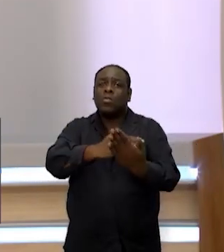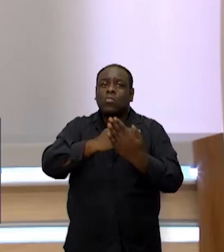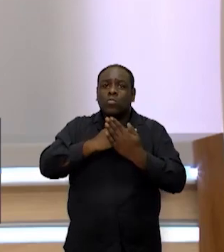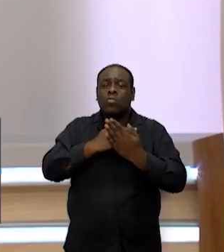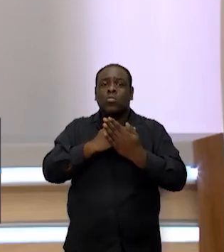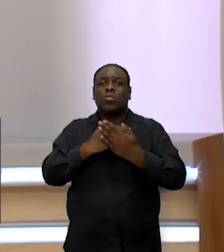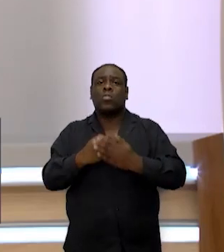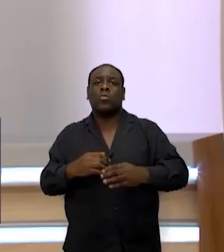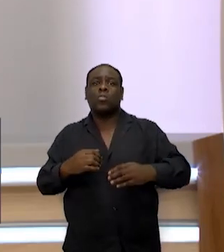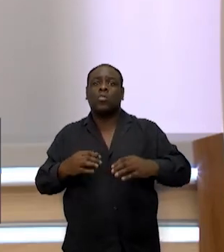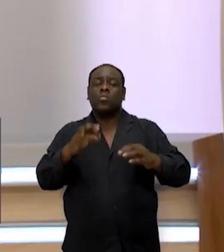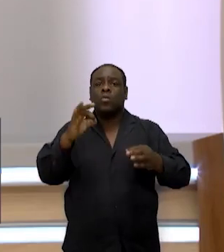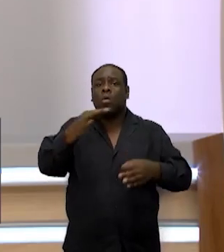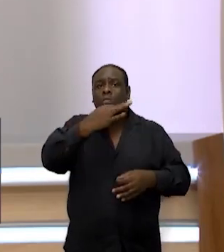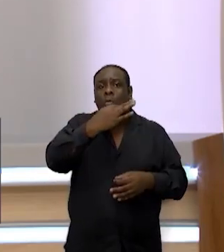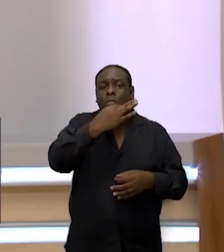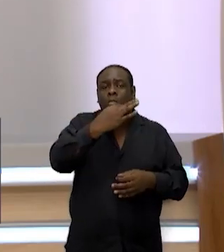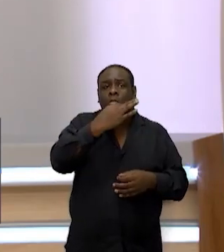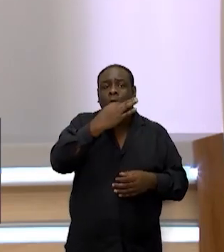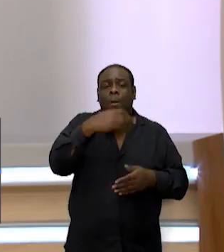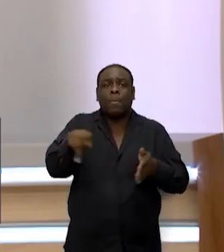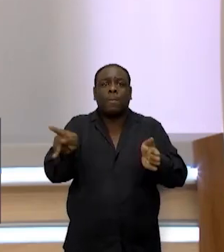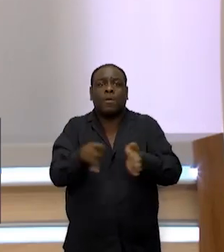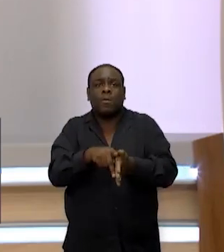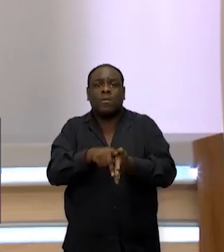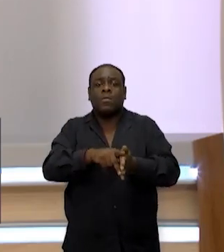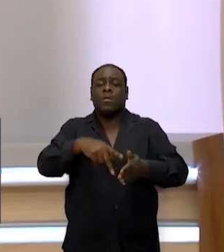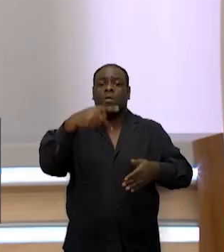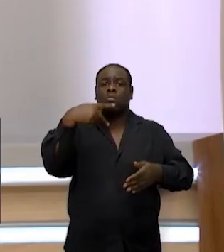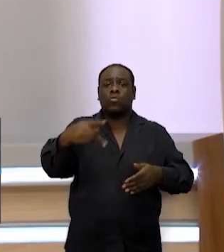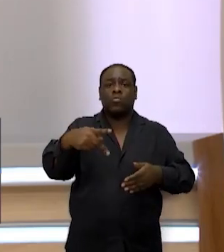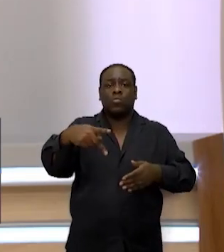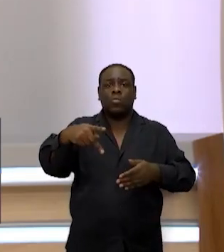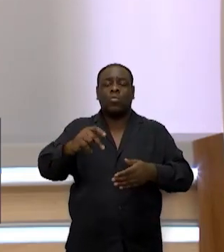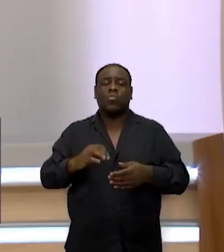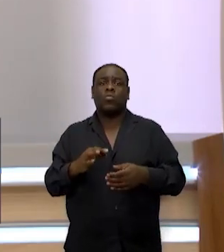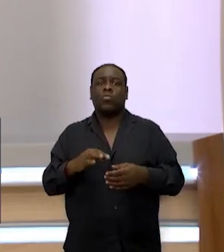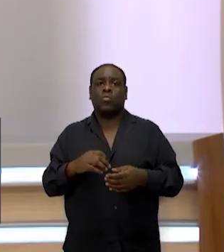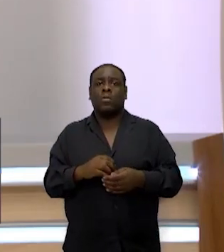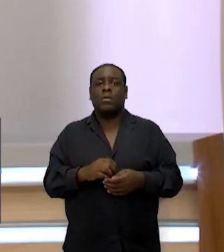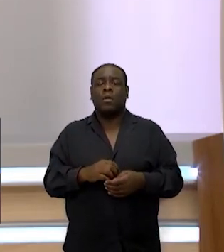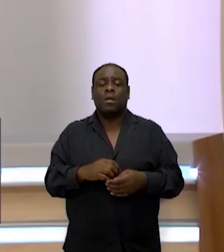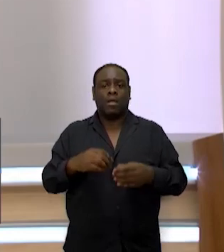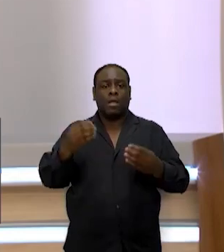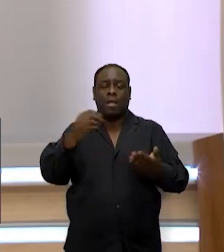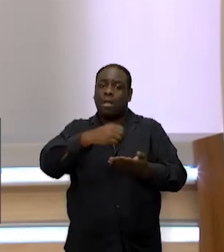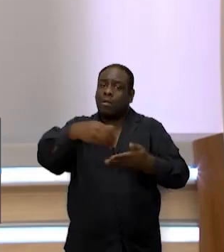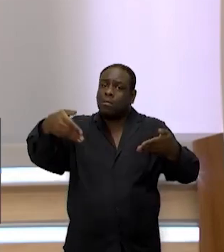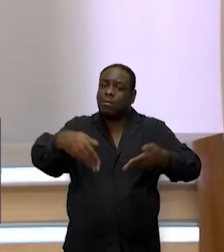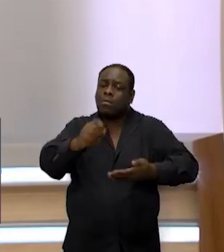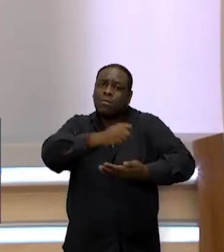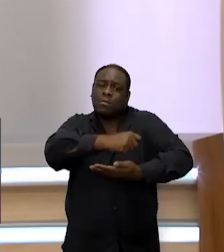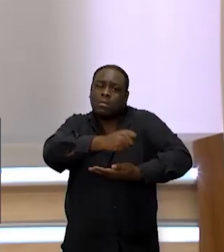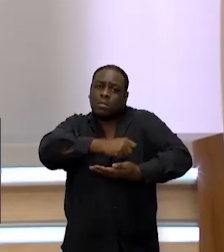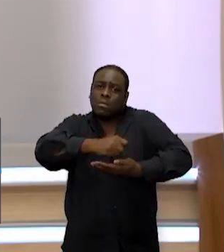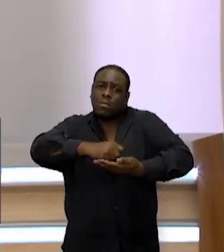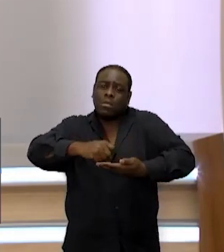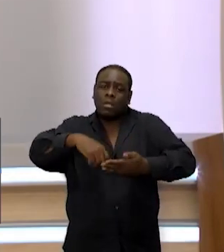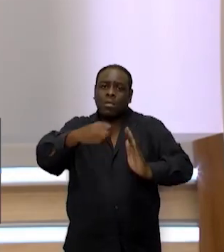algum assunto, uma opinião que você tenha sobre algum assunto. Então, eu vou escrever um